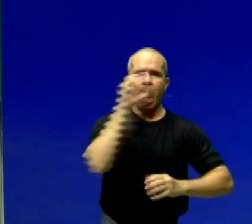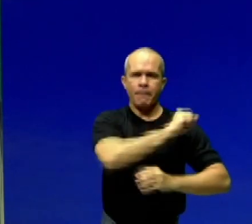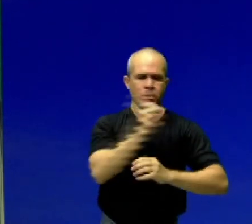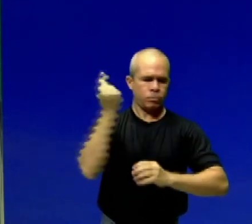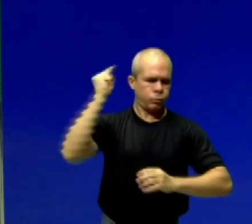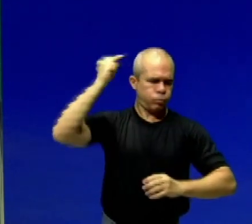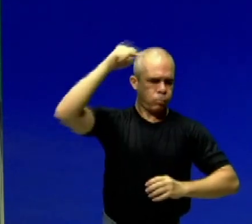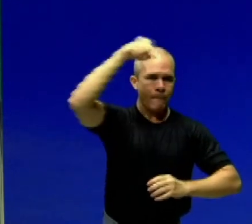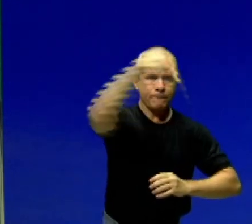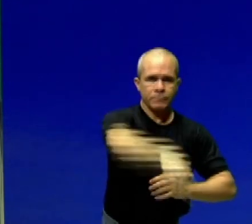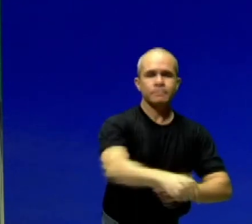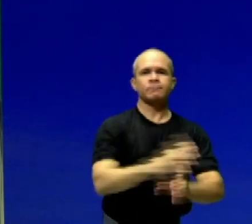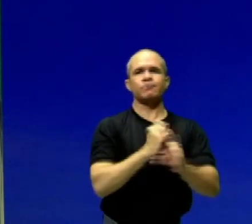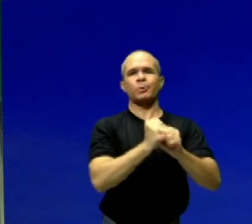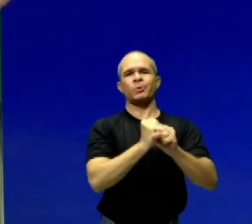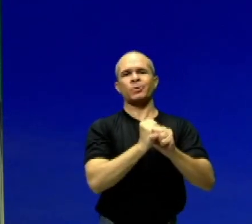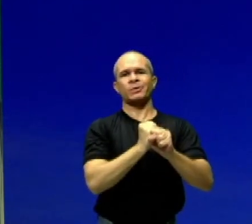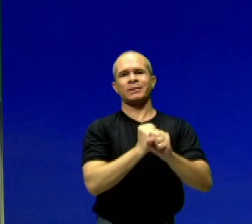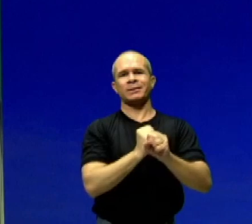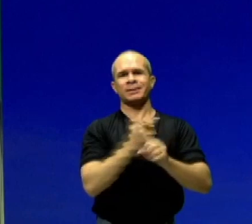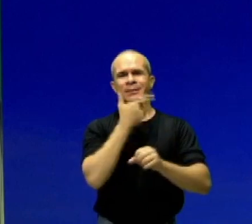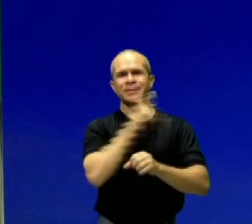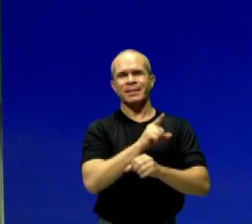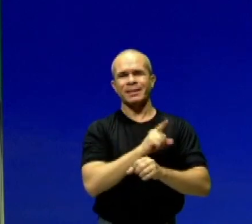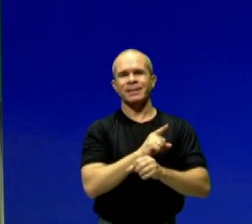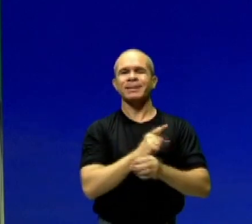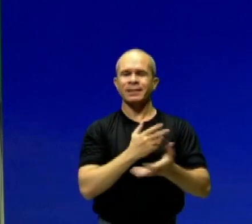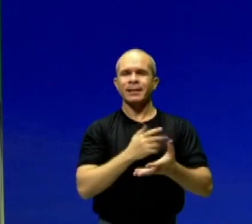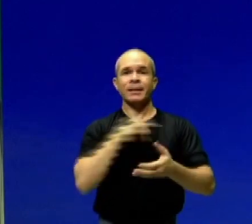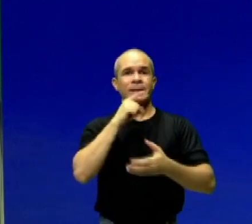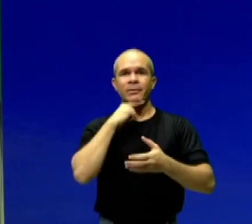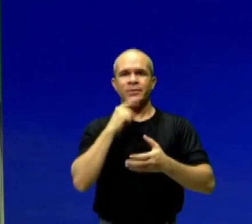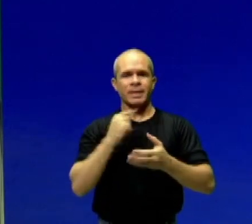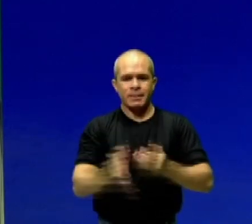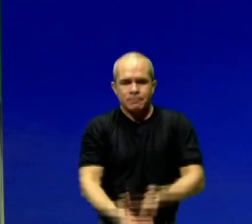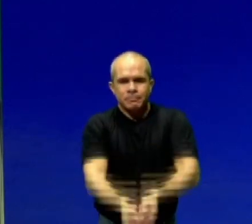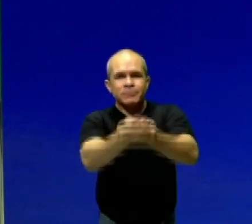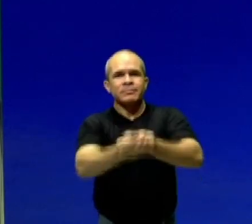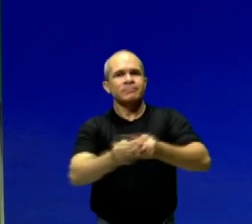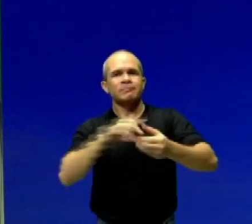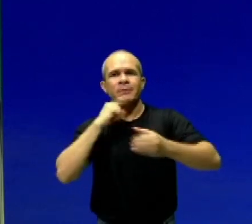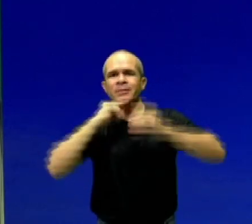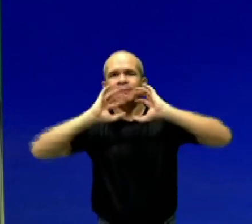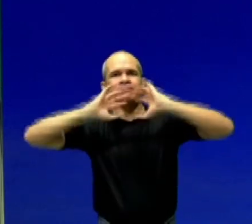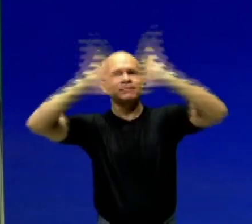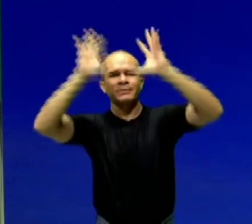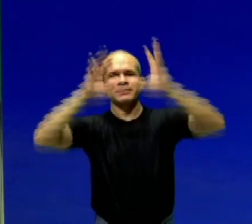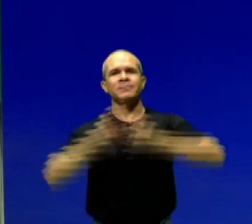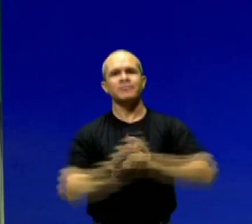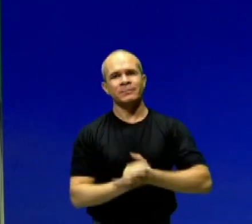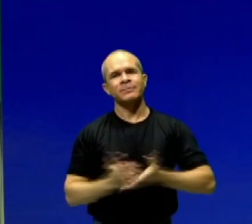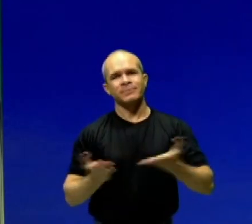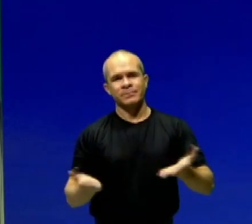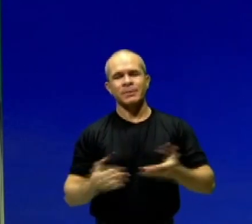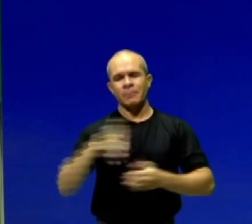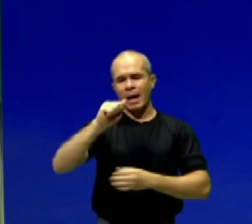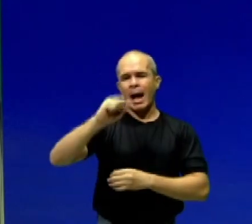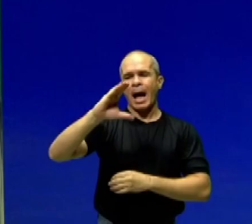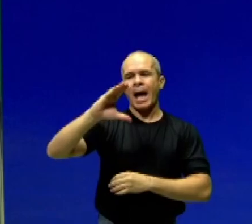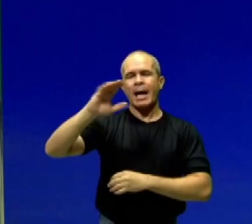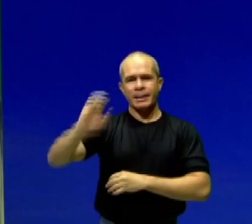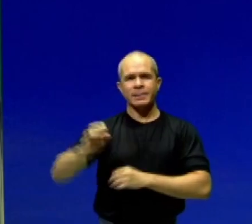e resulta no quê? Num ponto. Ninguém consegue pegar. Então, this is an ace. E